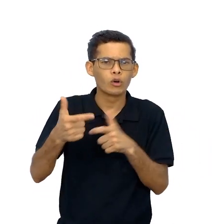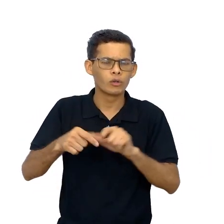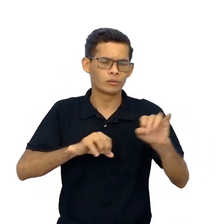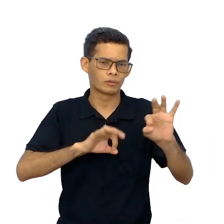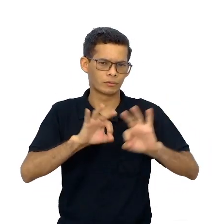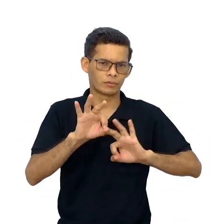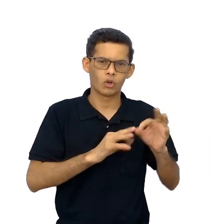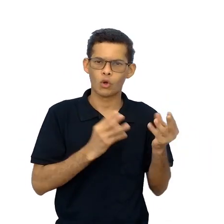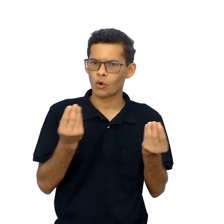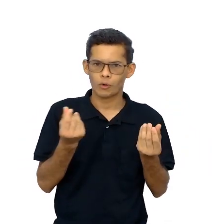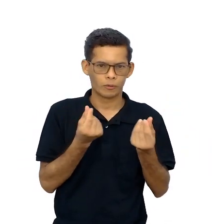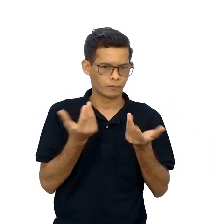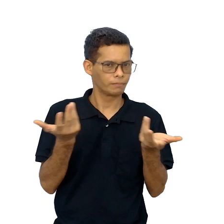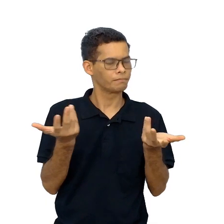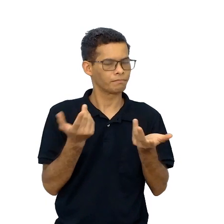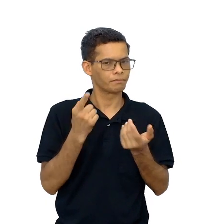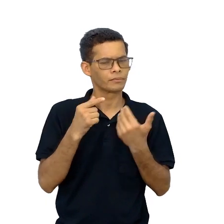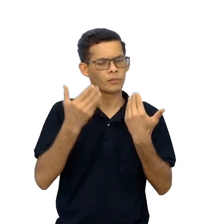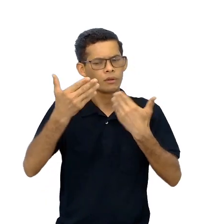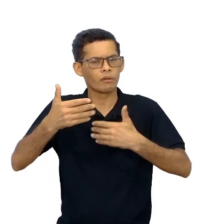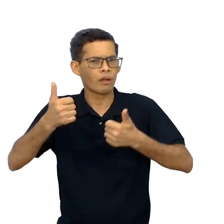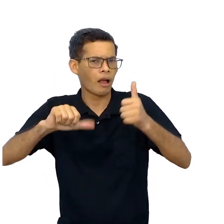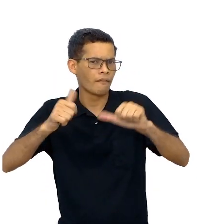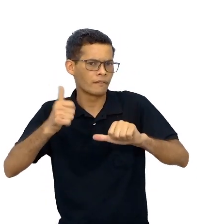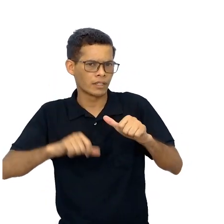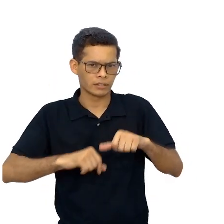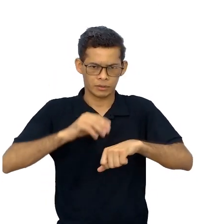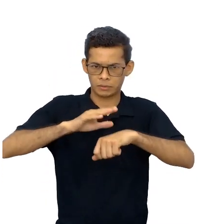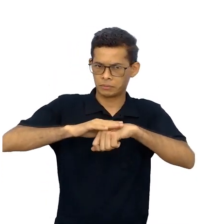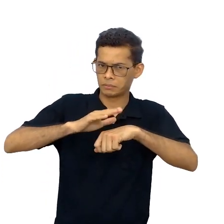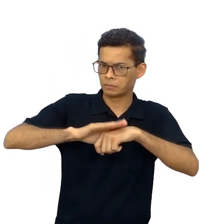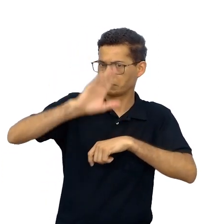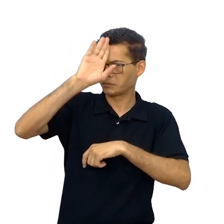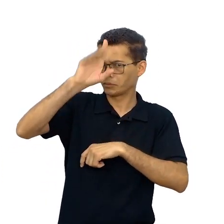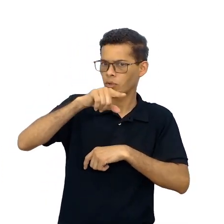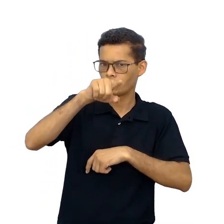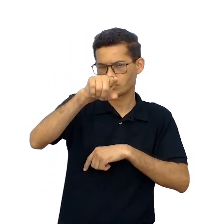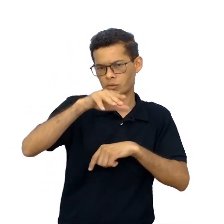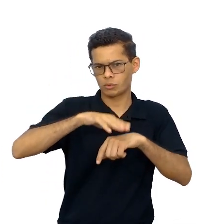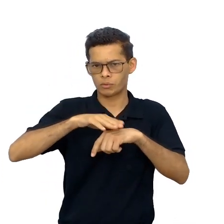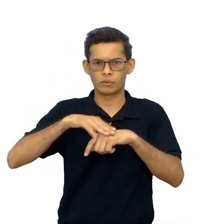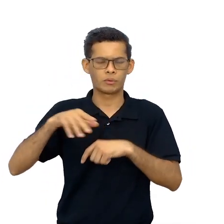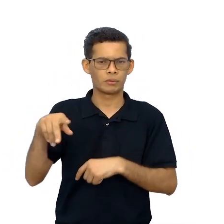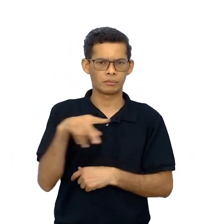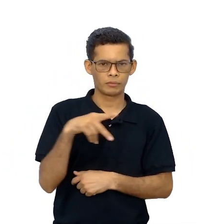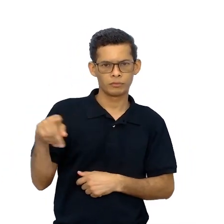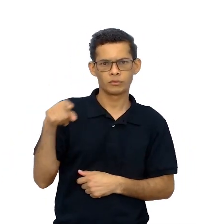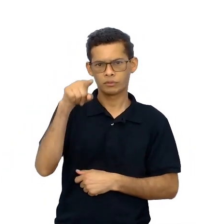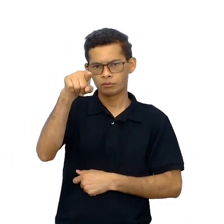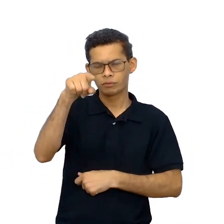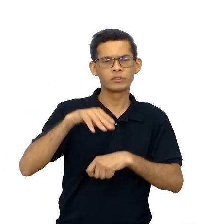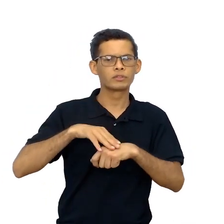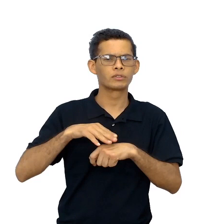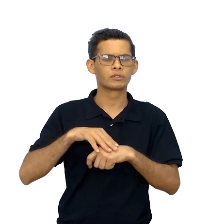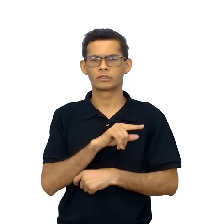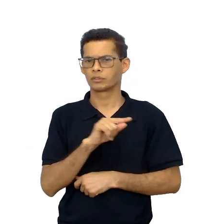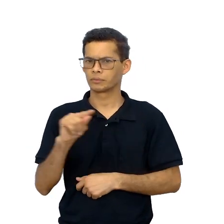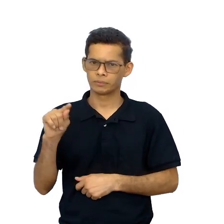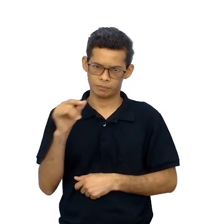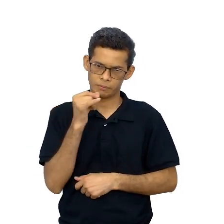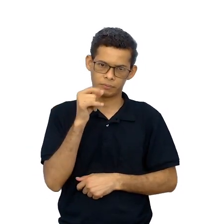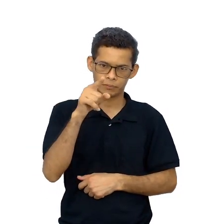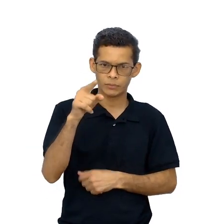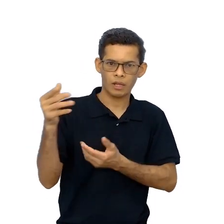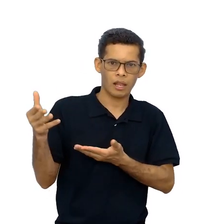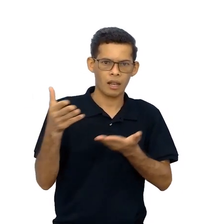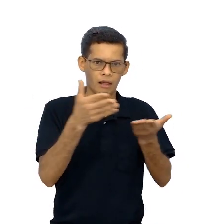né? Então, a avaliação principal é a sua, né, professor? É a avaliação que você leva para a